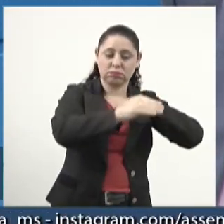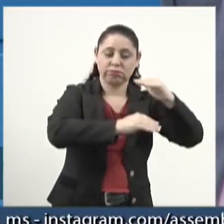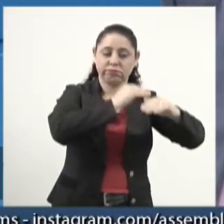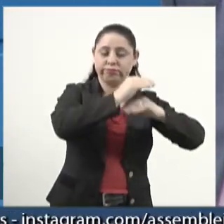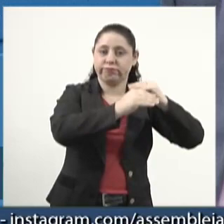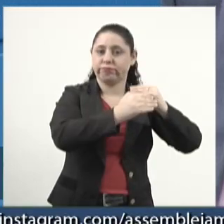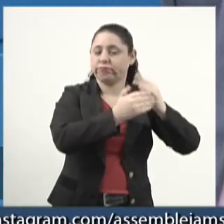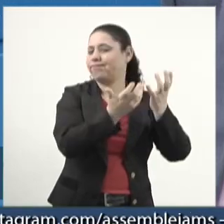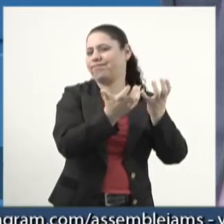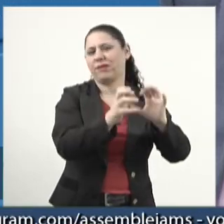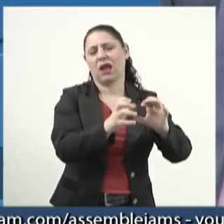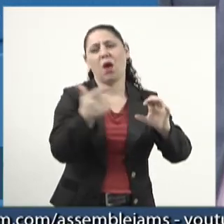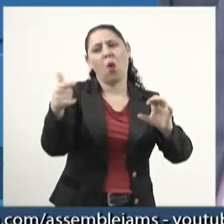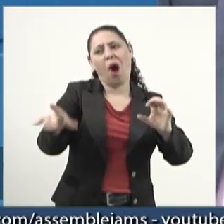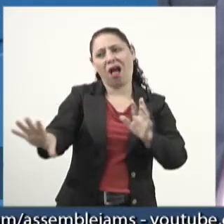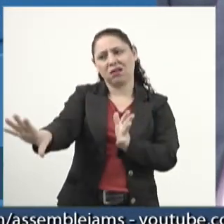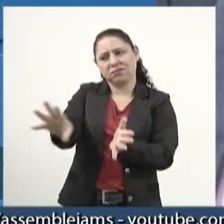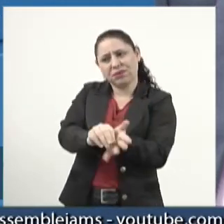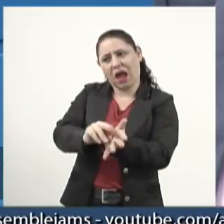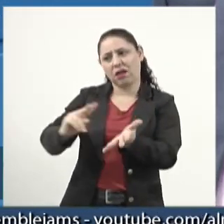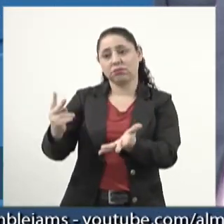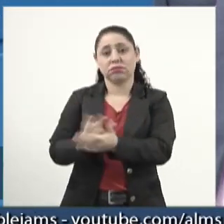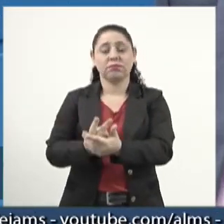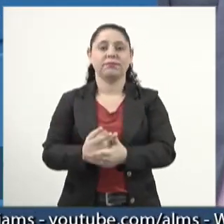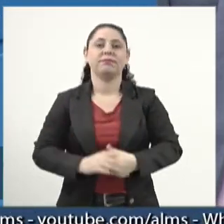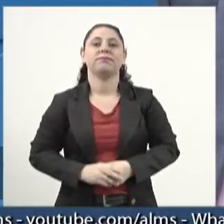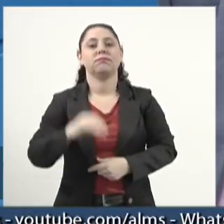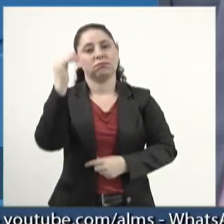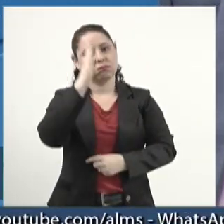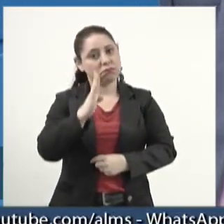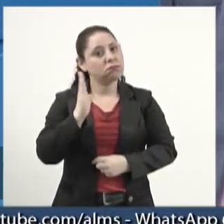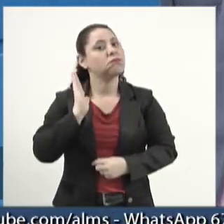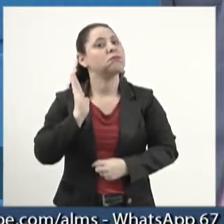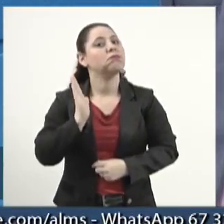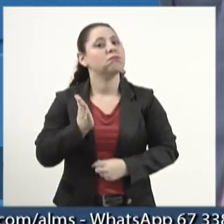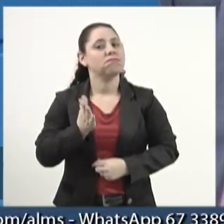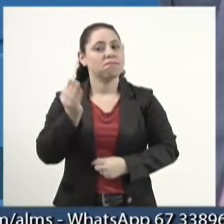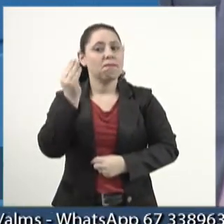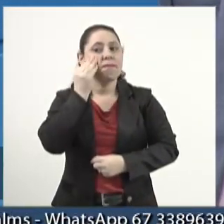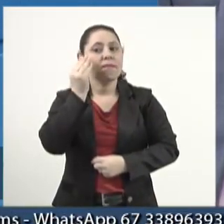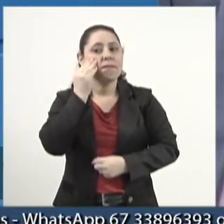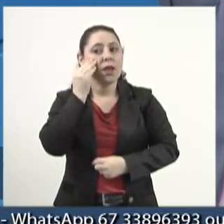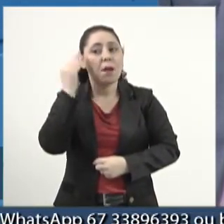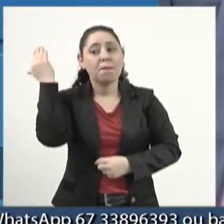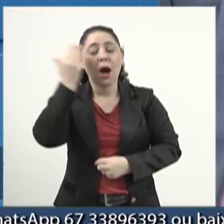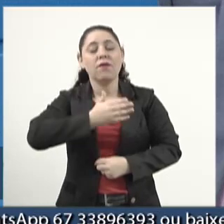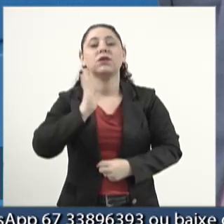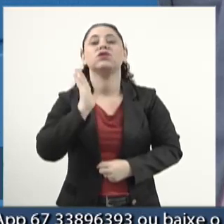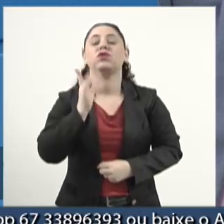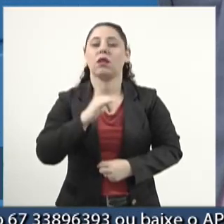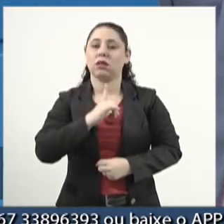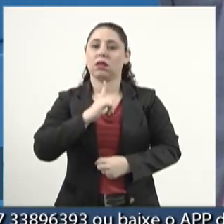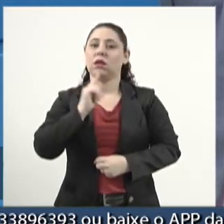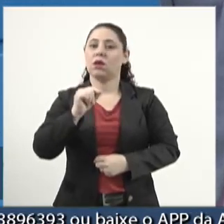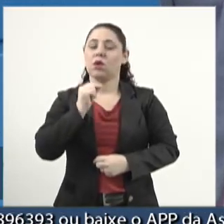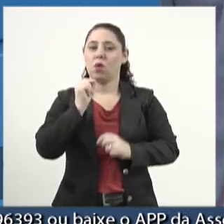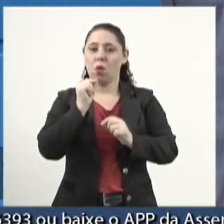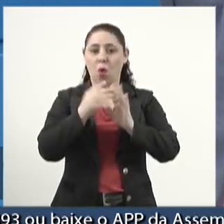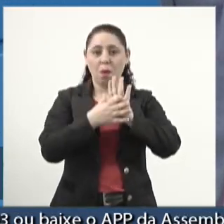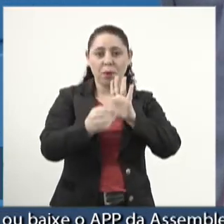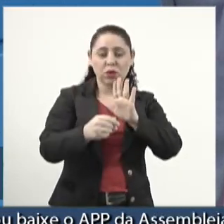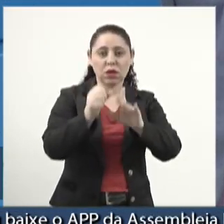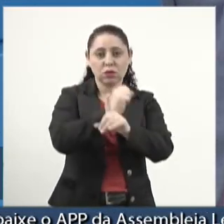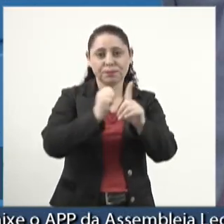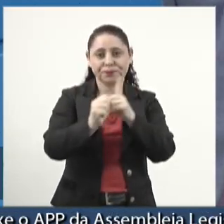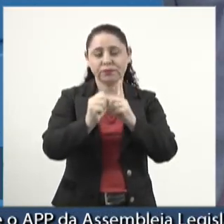não queremos repetir esse modelo. No Brasil, já provamos uma vez e vamos provar de novo que um modelo